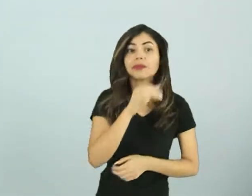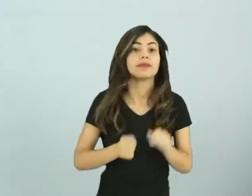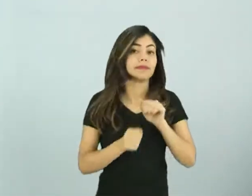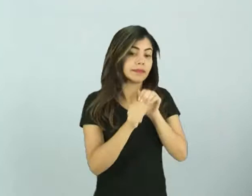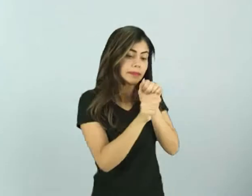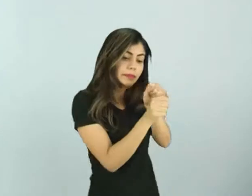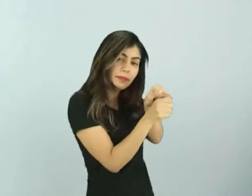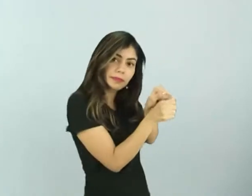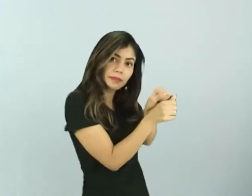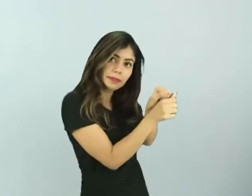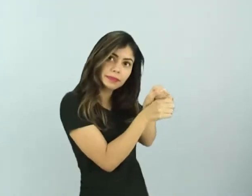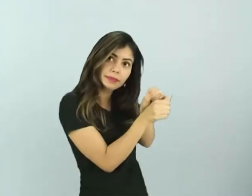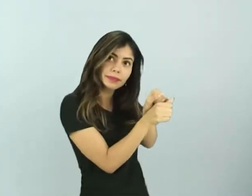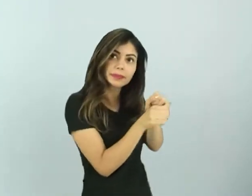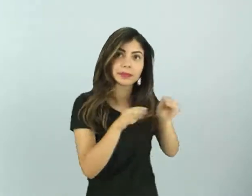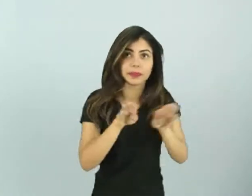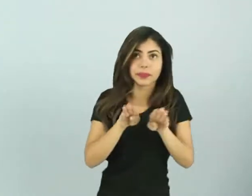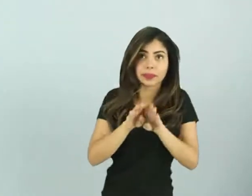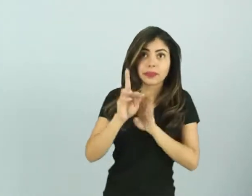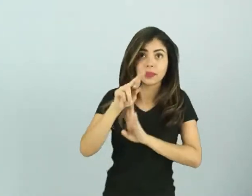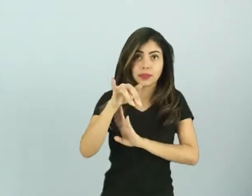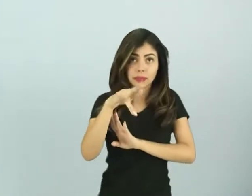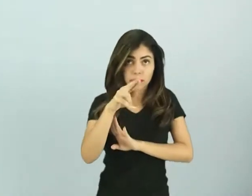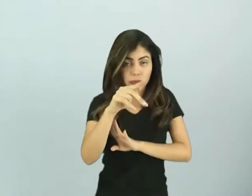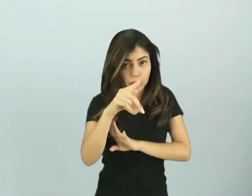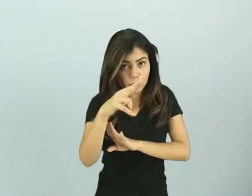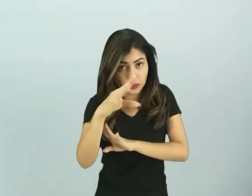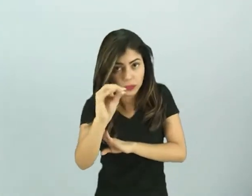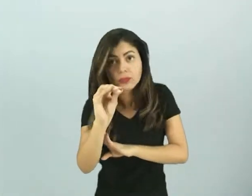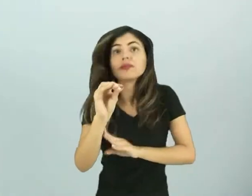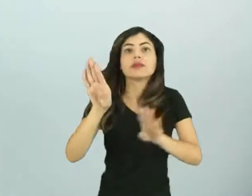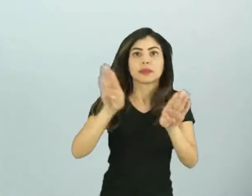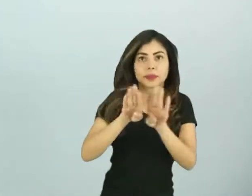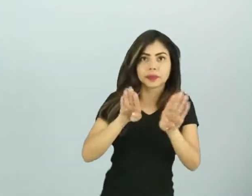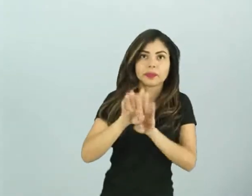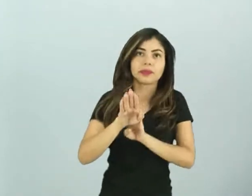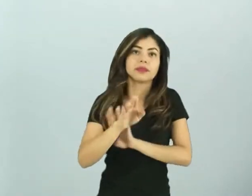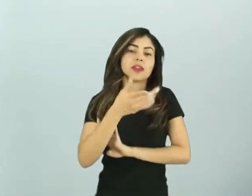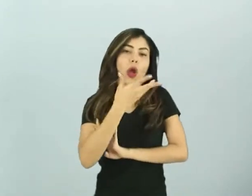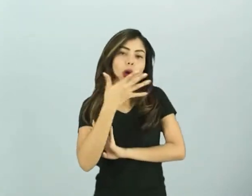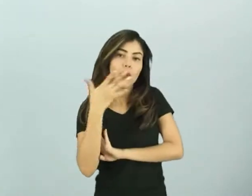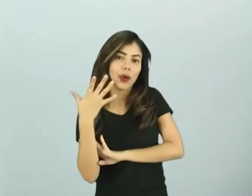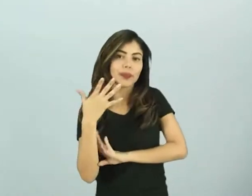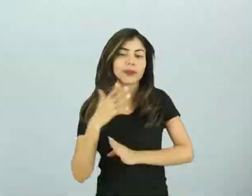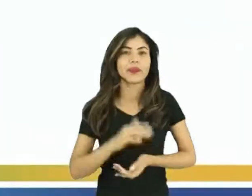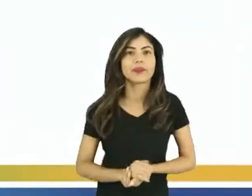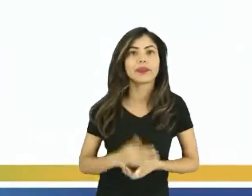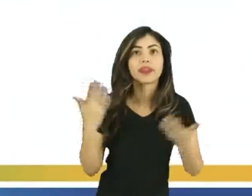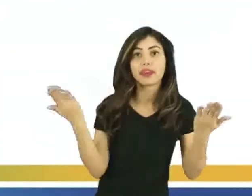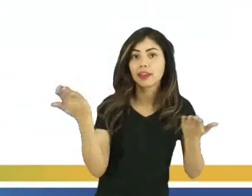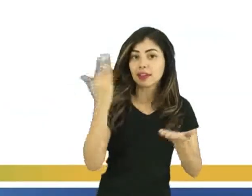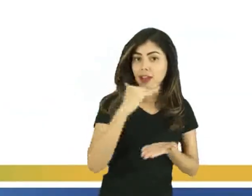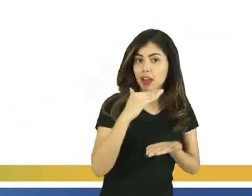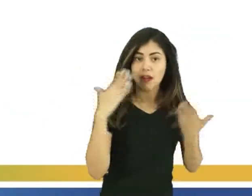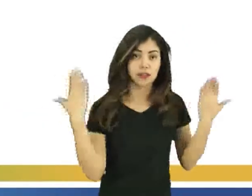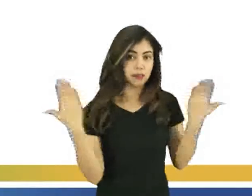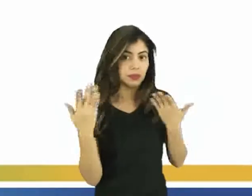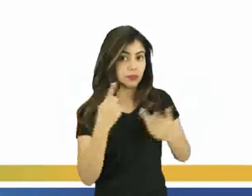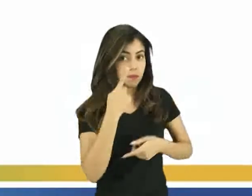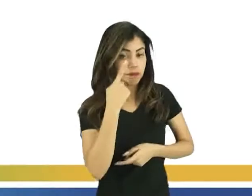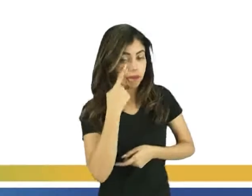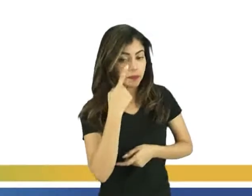moluscos, artrópodes e equinodermos. Eu sou a professora Jéssica. Vamos lá? Então, para a gente fazer